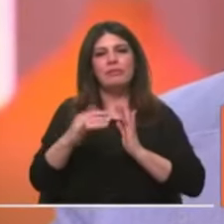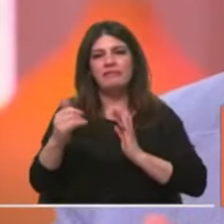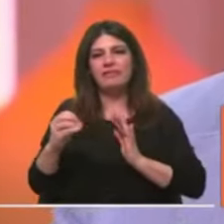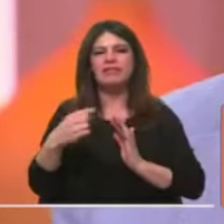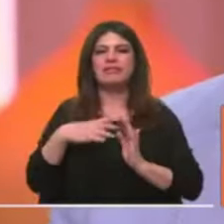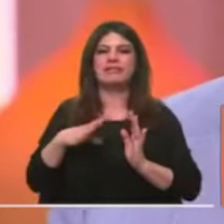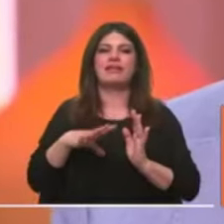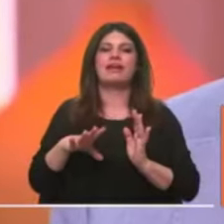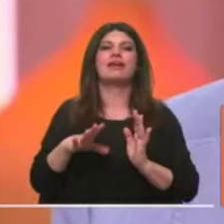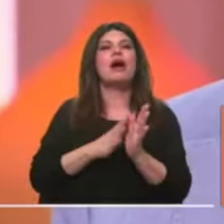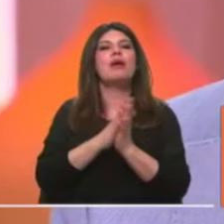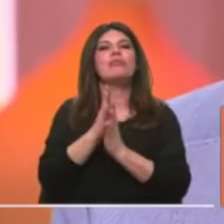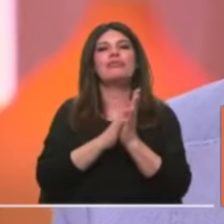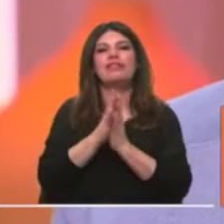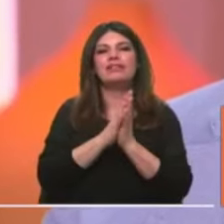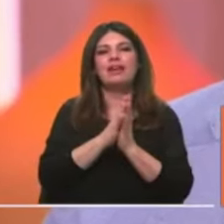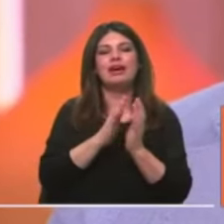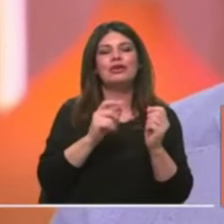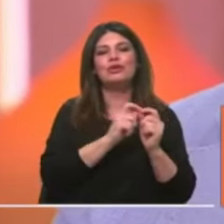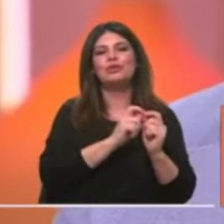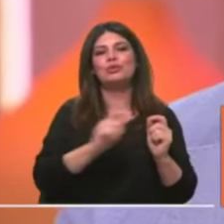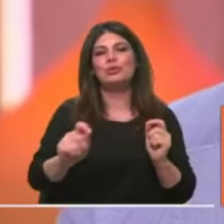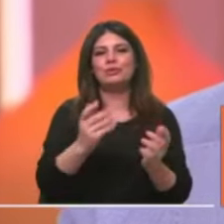certeza que desfrutava daquilo até ao fim.